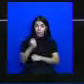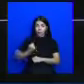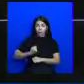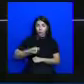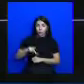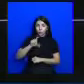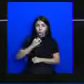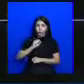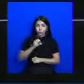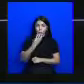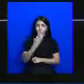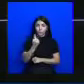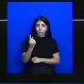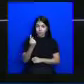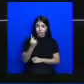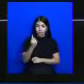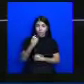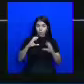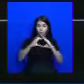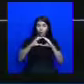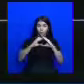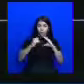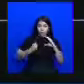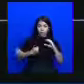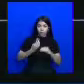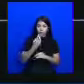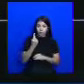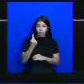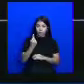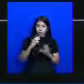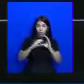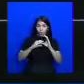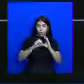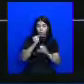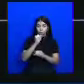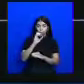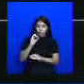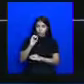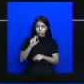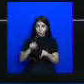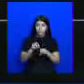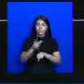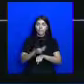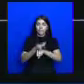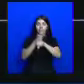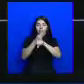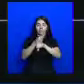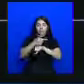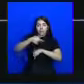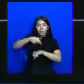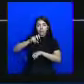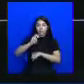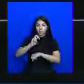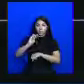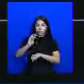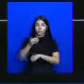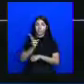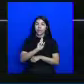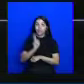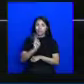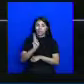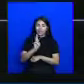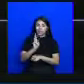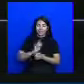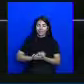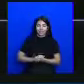número sorteado, 41, bola 41. Esse é o concurso 80, com prêmio estimado de 75 milhões